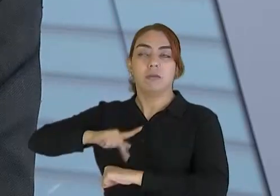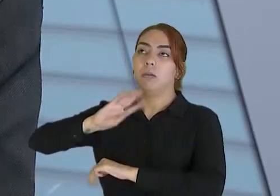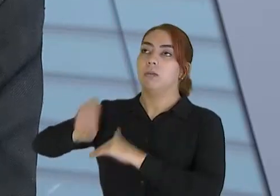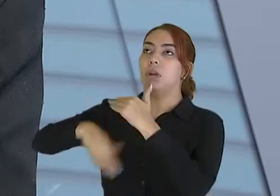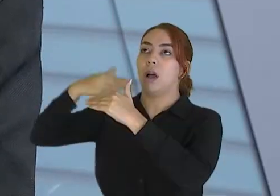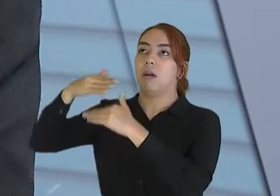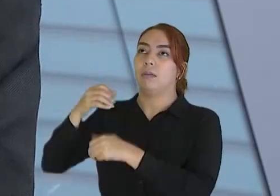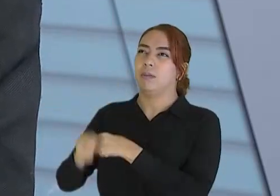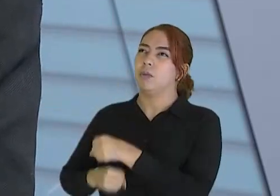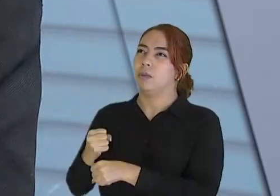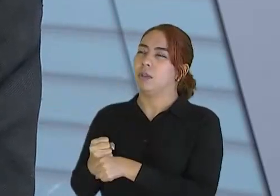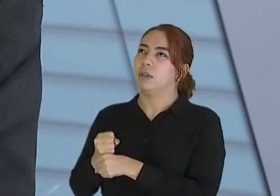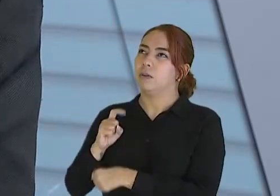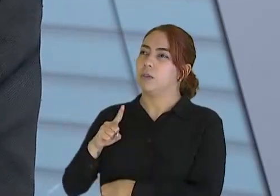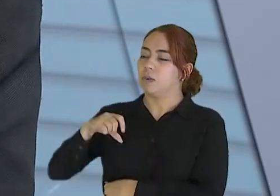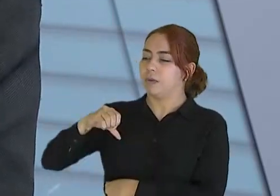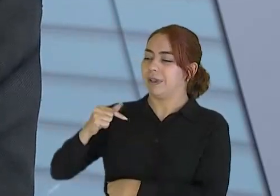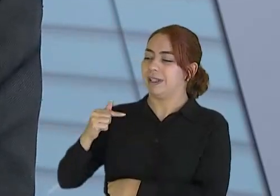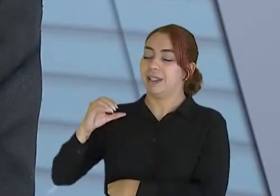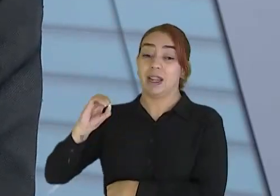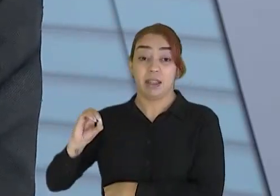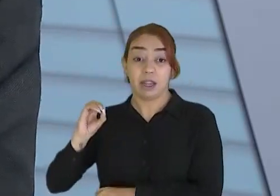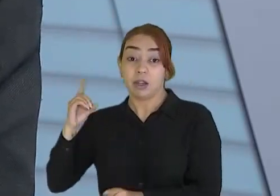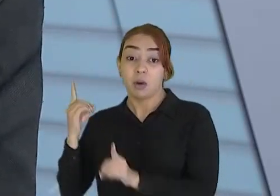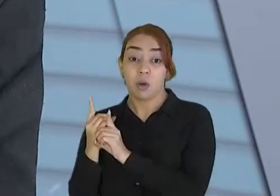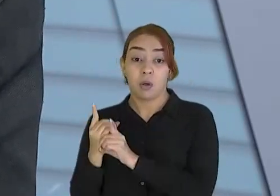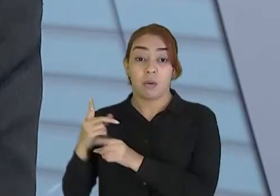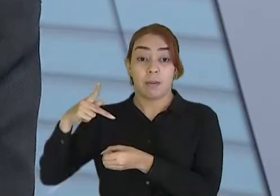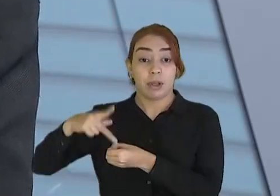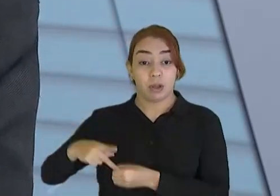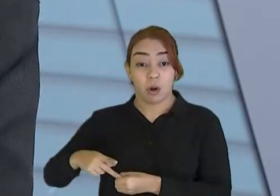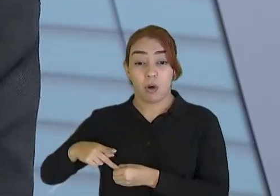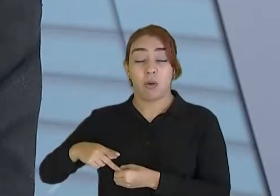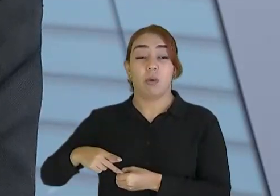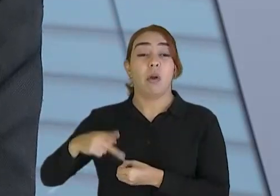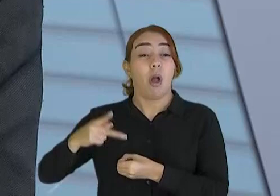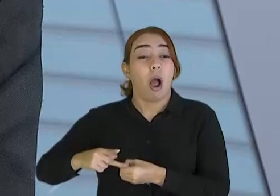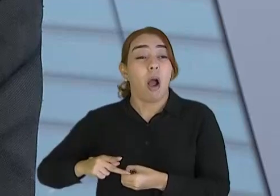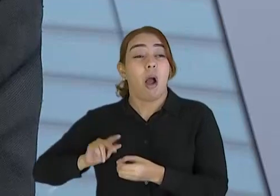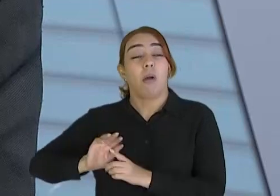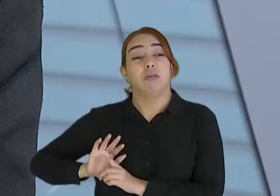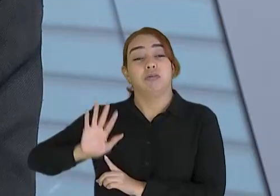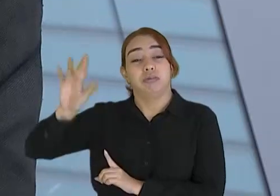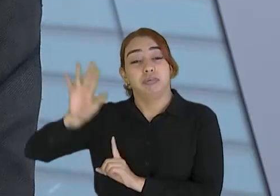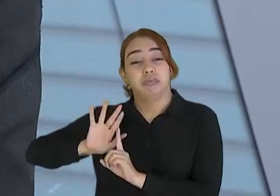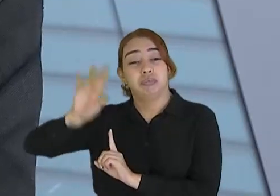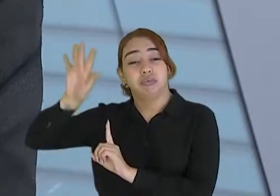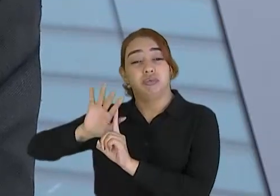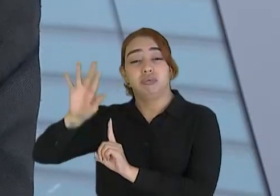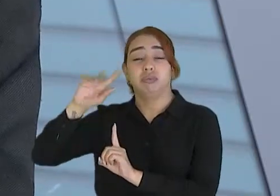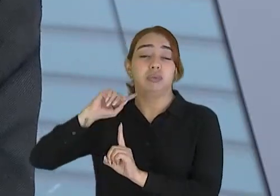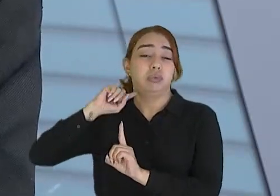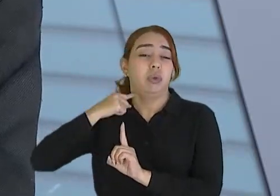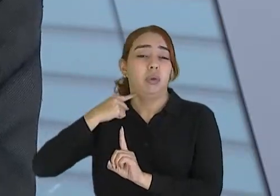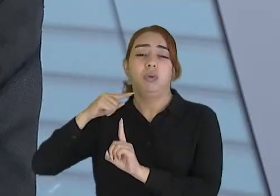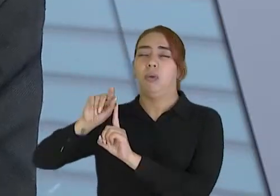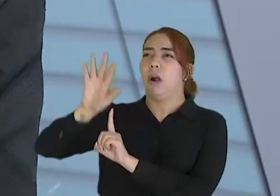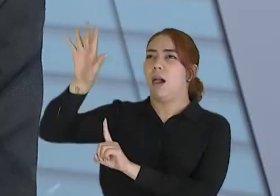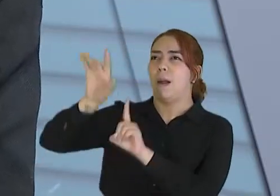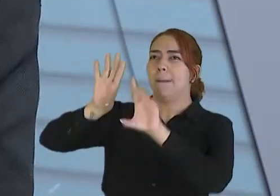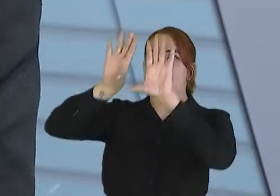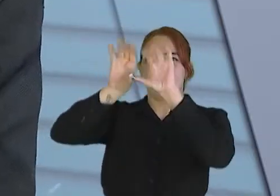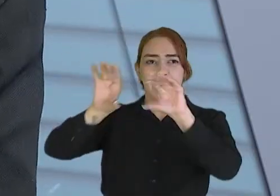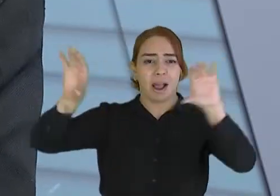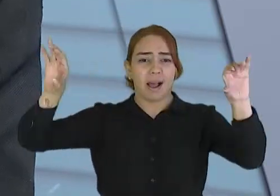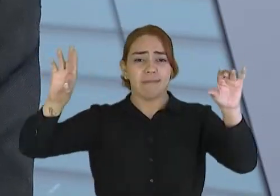nos anos 70, o petróleo, etc., a queima dos combustíveis fósseis e, consequentemente, não